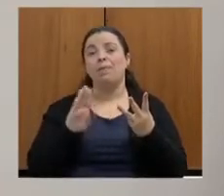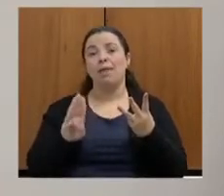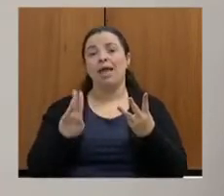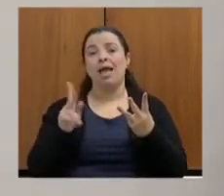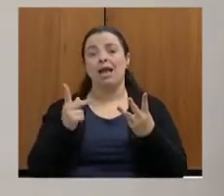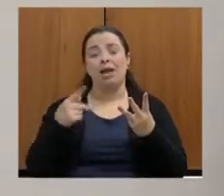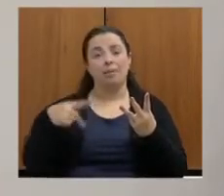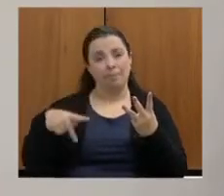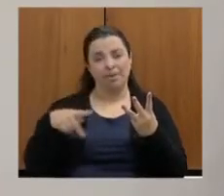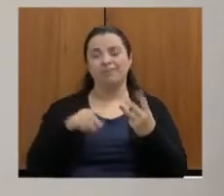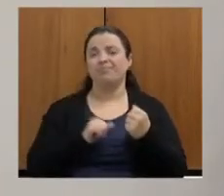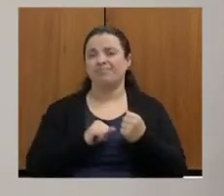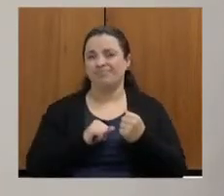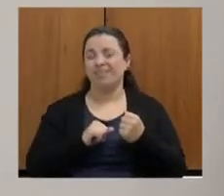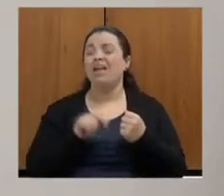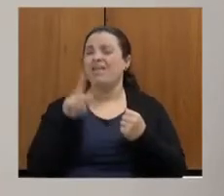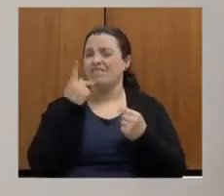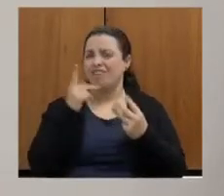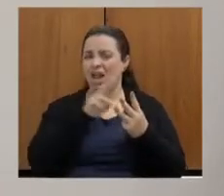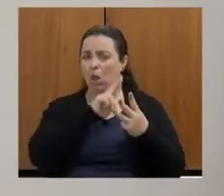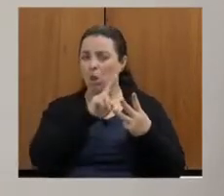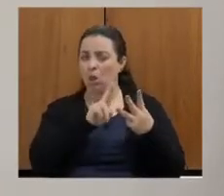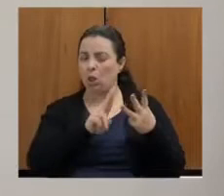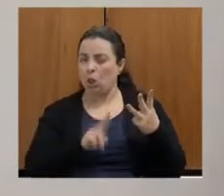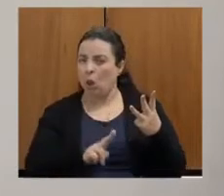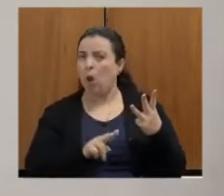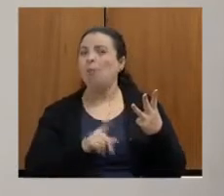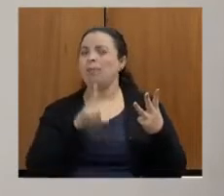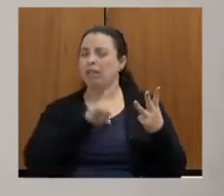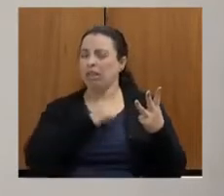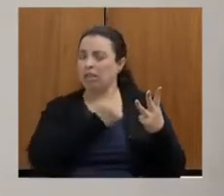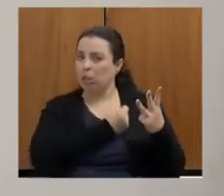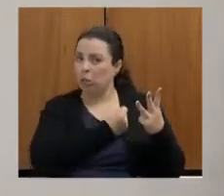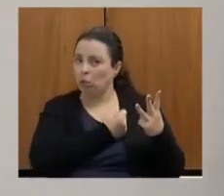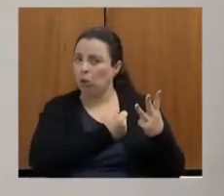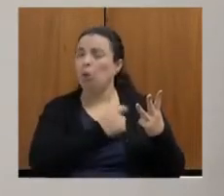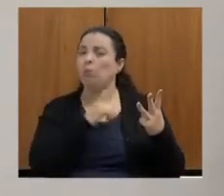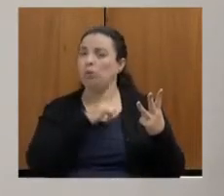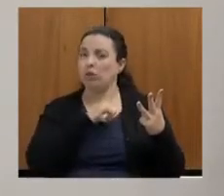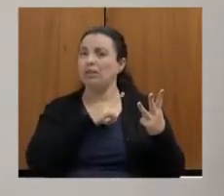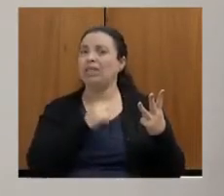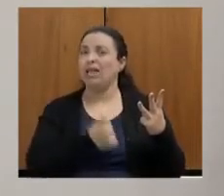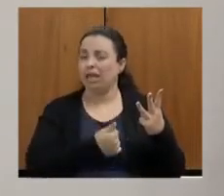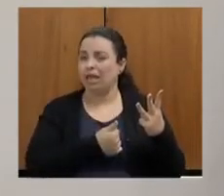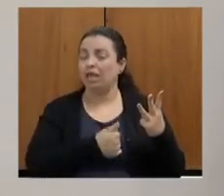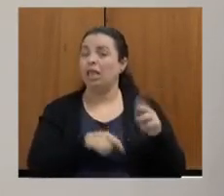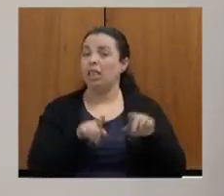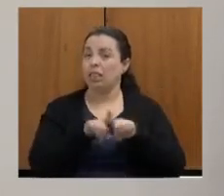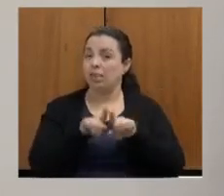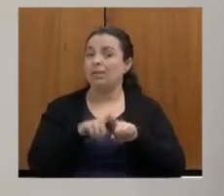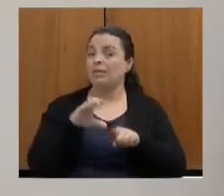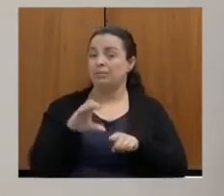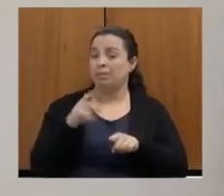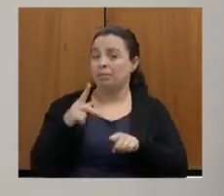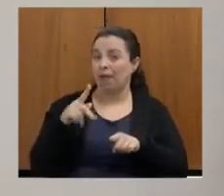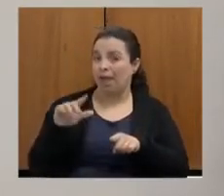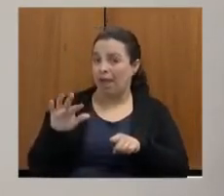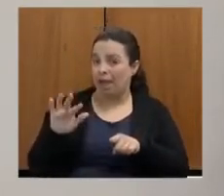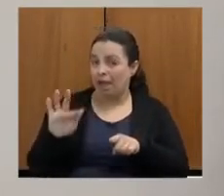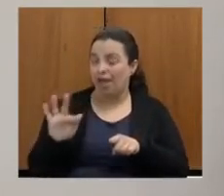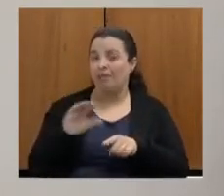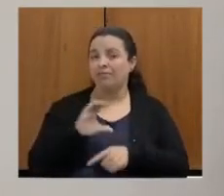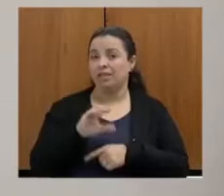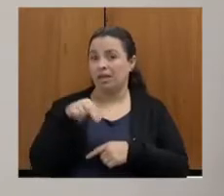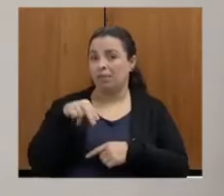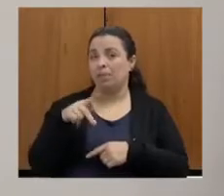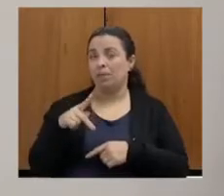crime tem nome nesse caso nome CNPJ e Esperamos que o CPF se também paguem a conta por